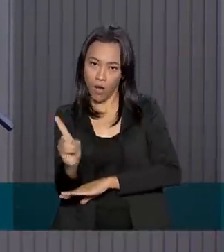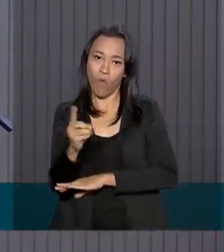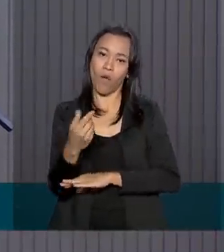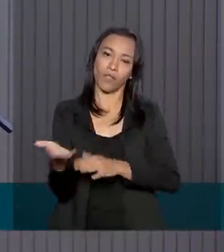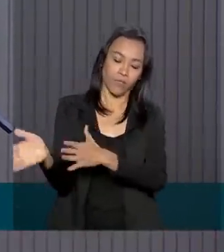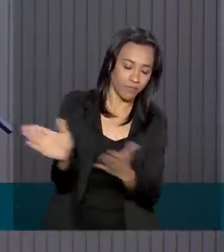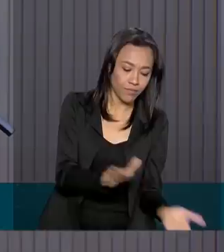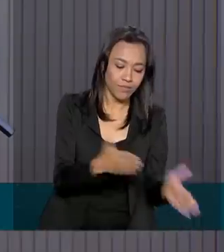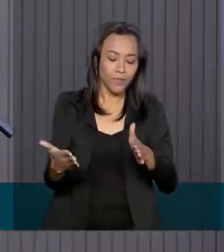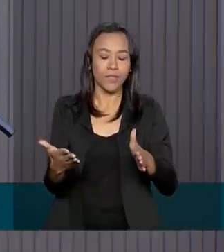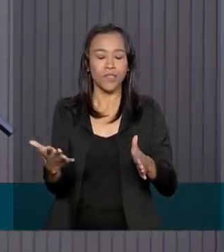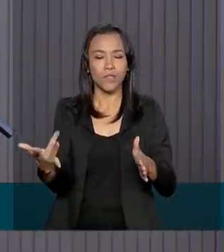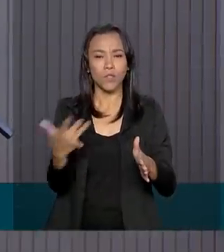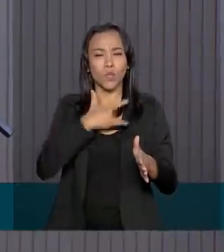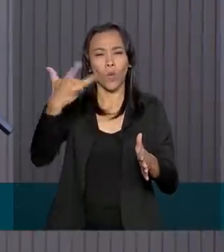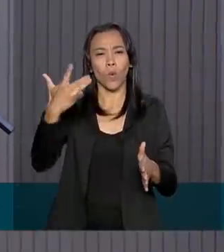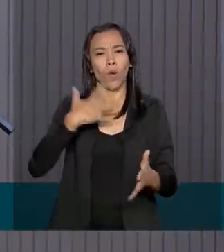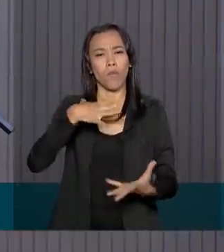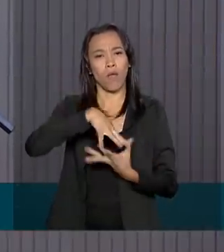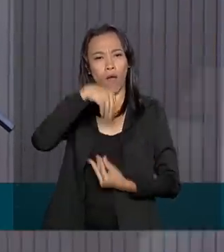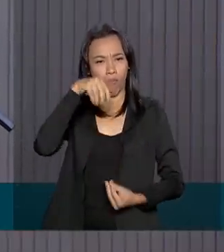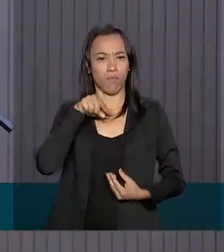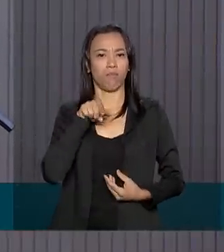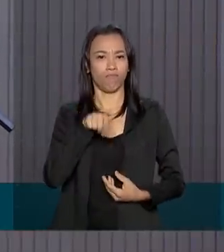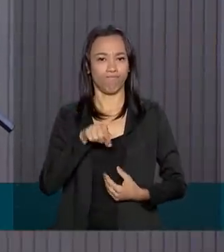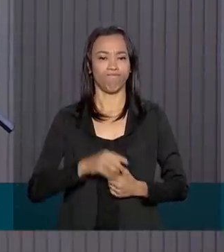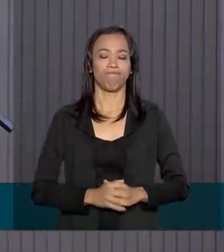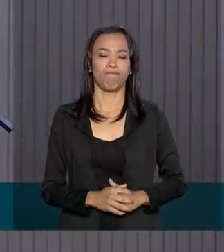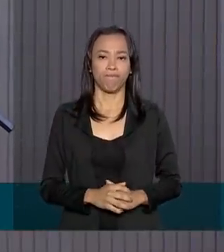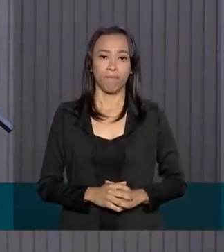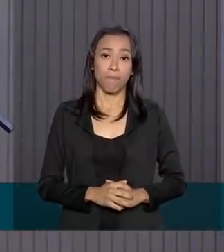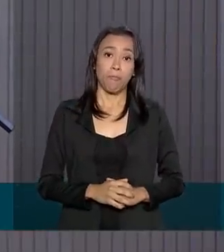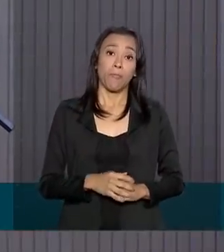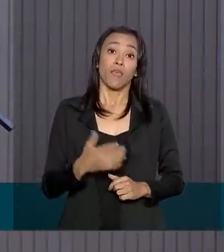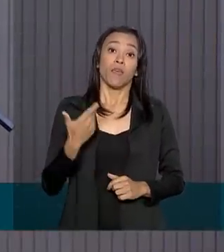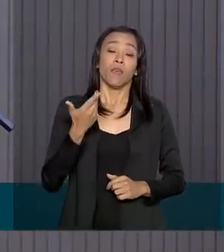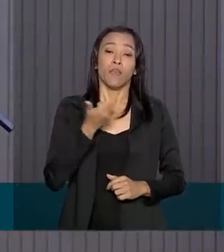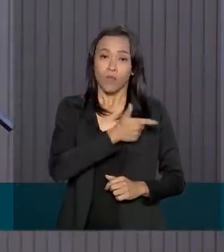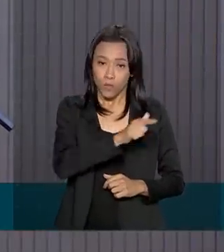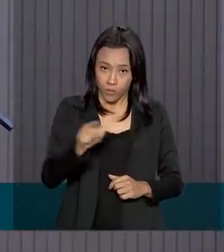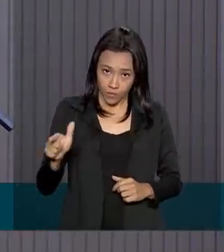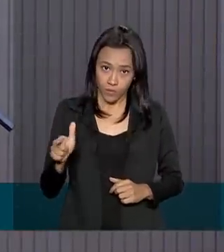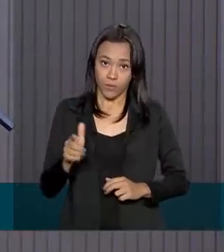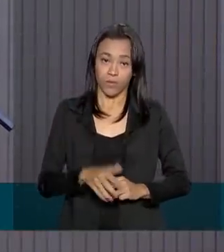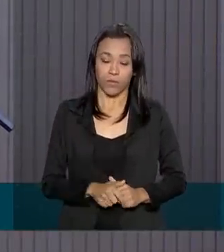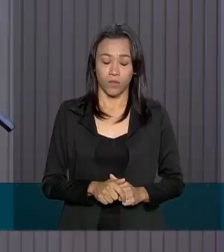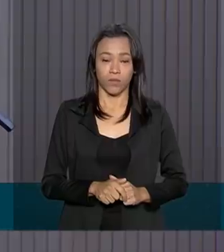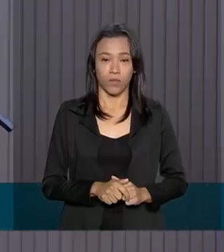a Israel, aquela passagem por lá. Zé Mais,